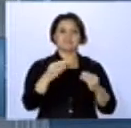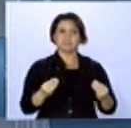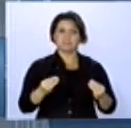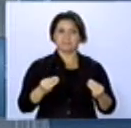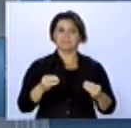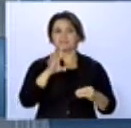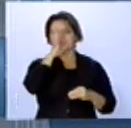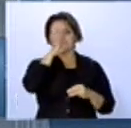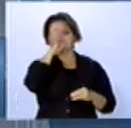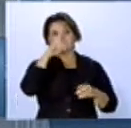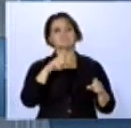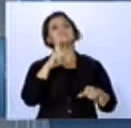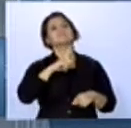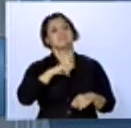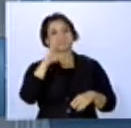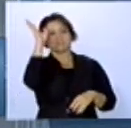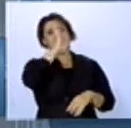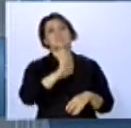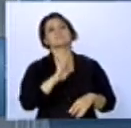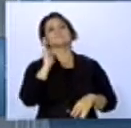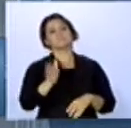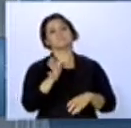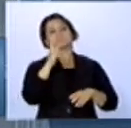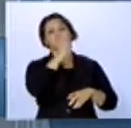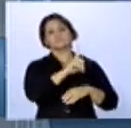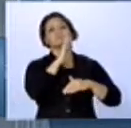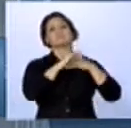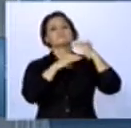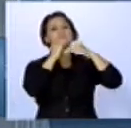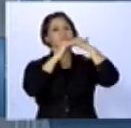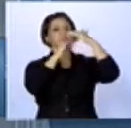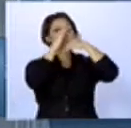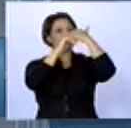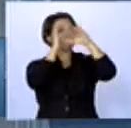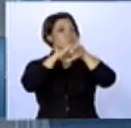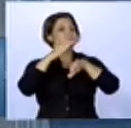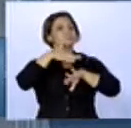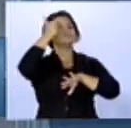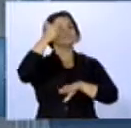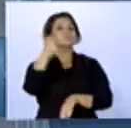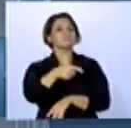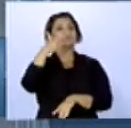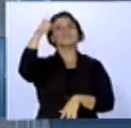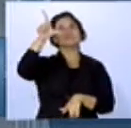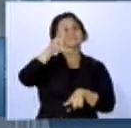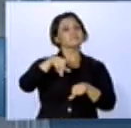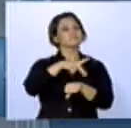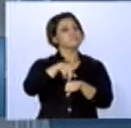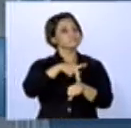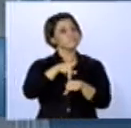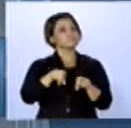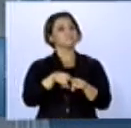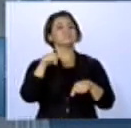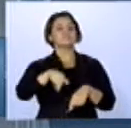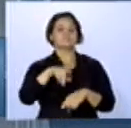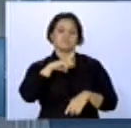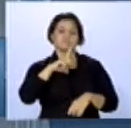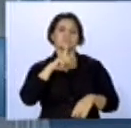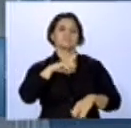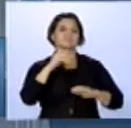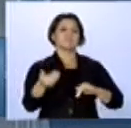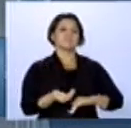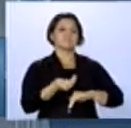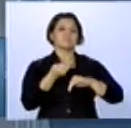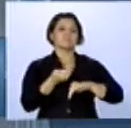muitos avanços da legislação brasileira que nós temos que reconhecer e esse essa Independência é uma delas nós temos uma casa hoje que